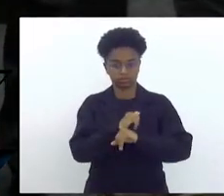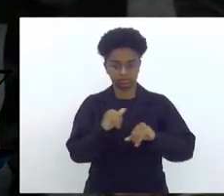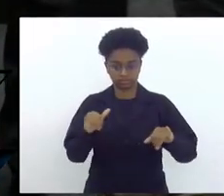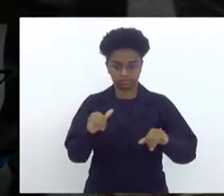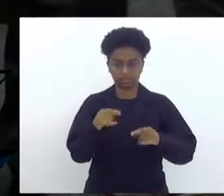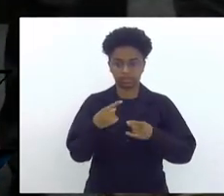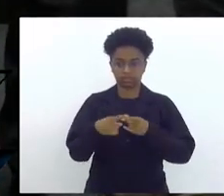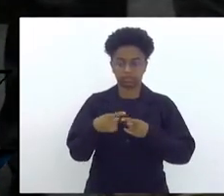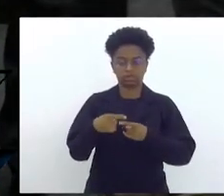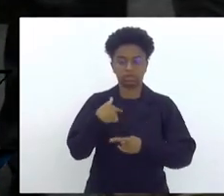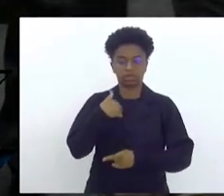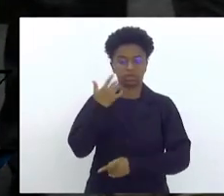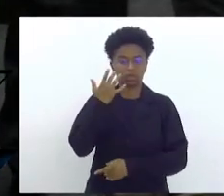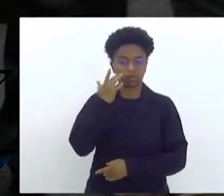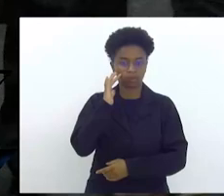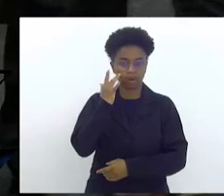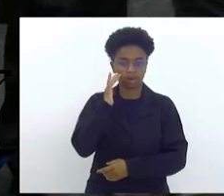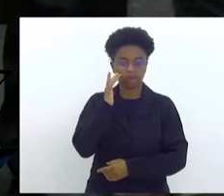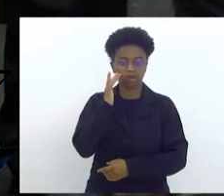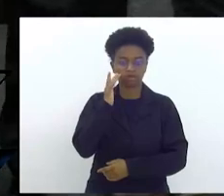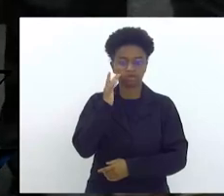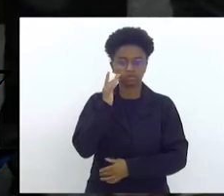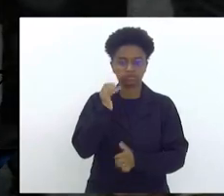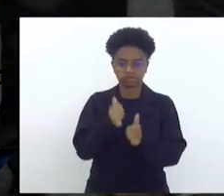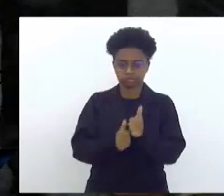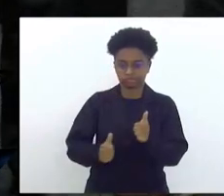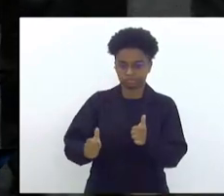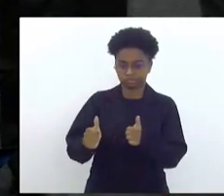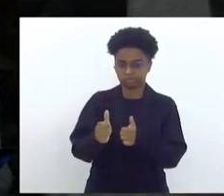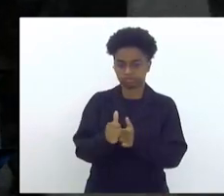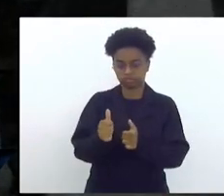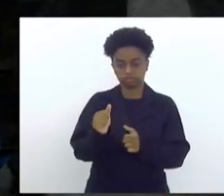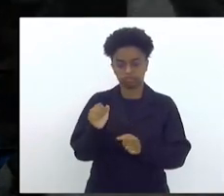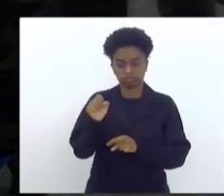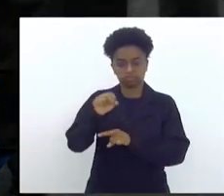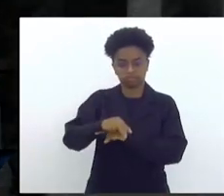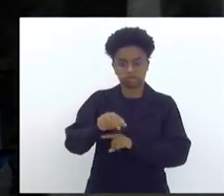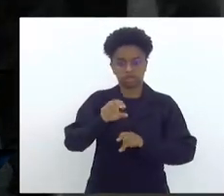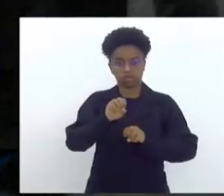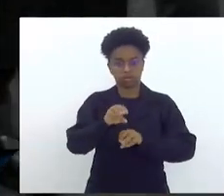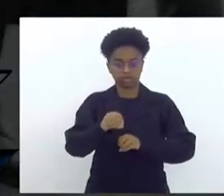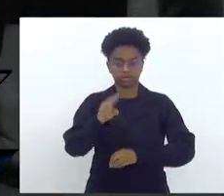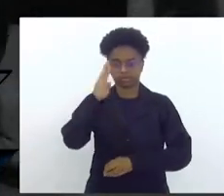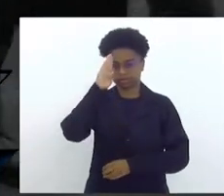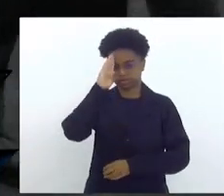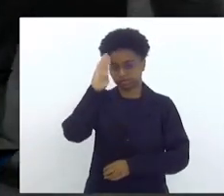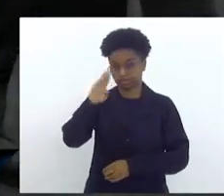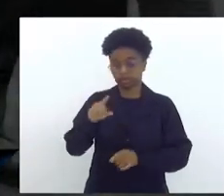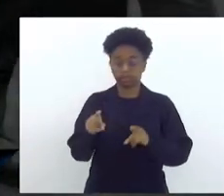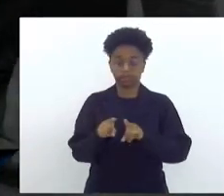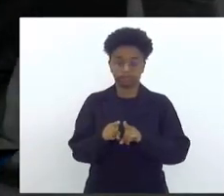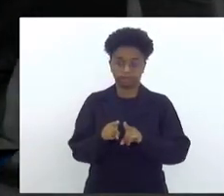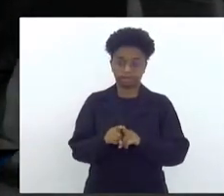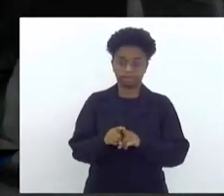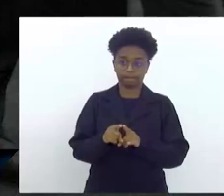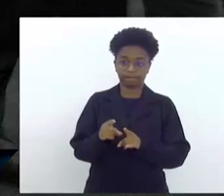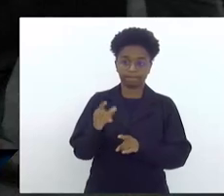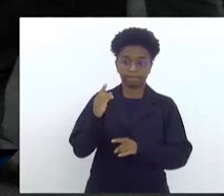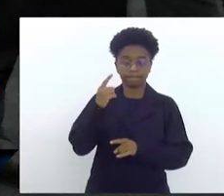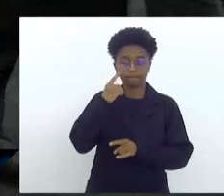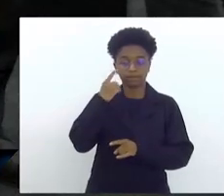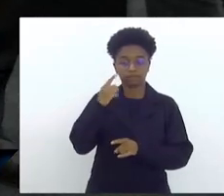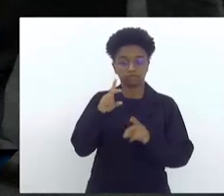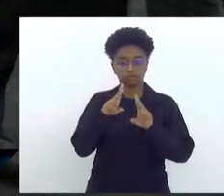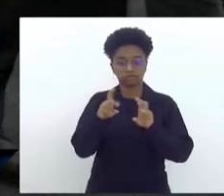porque acho que a priorização do acesso à educação é fundamental e ainda mais refletindo a partir da data